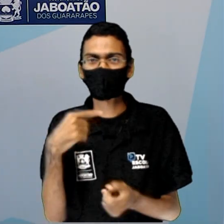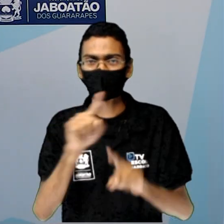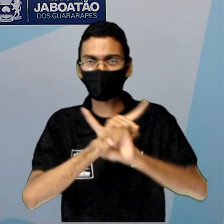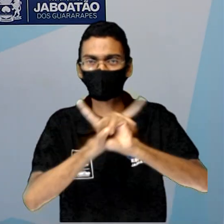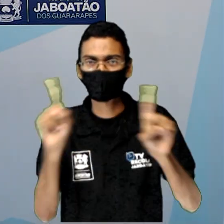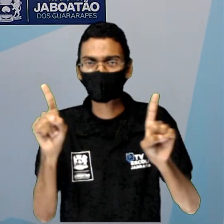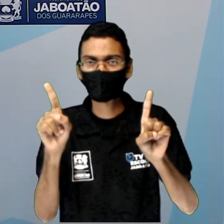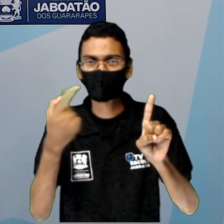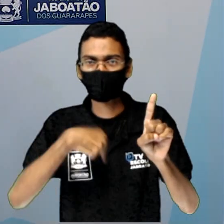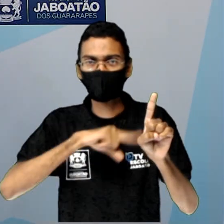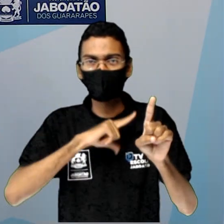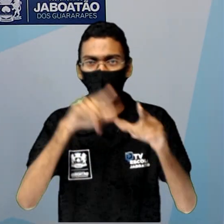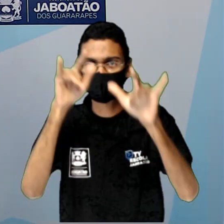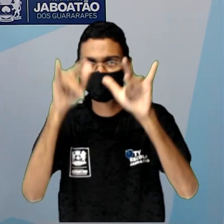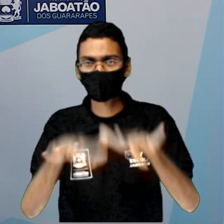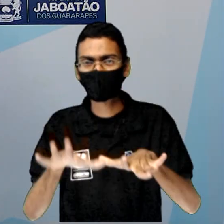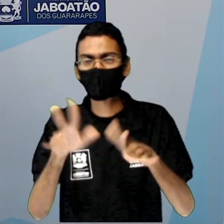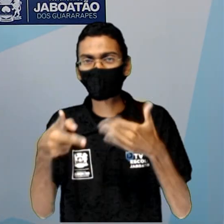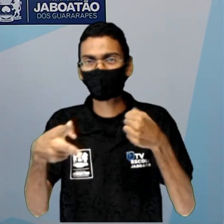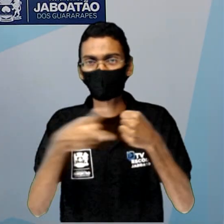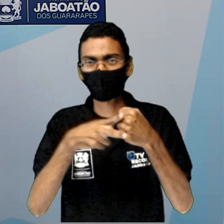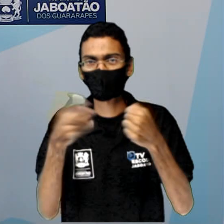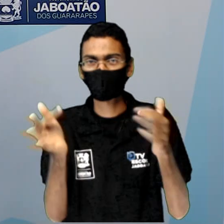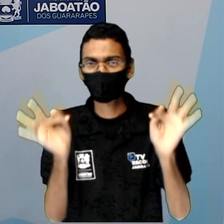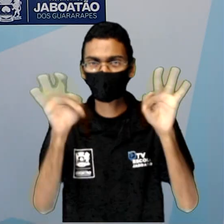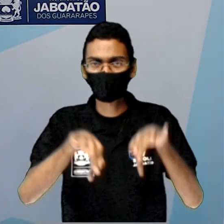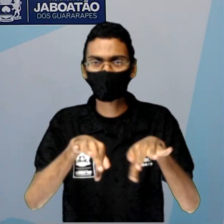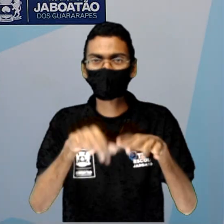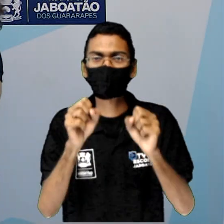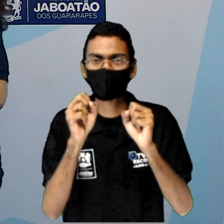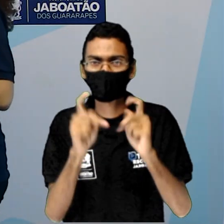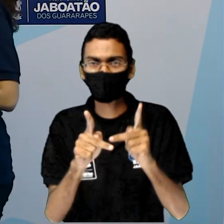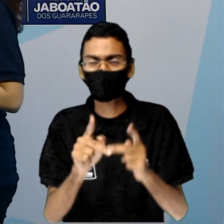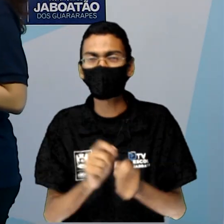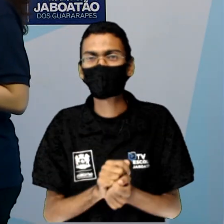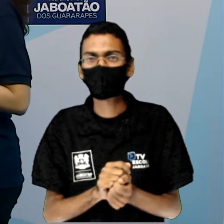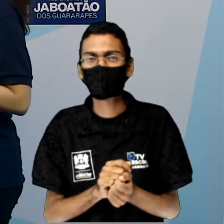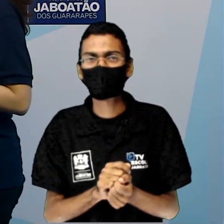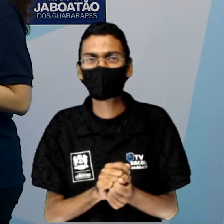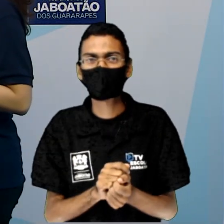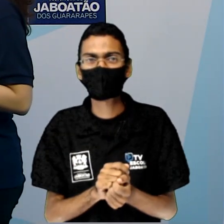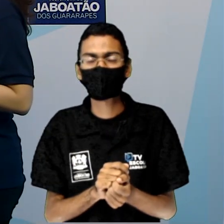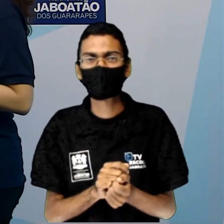não, a gente deixa o verbo no infinitivo.